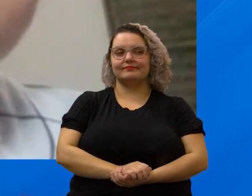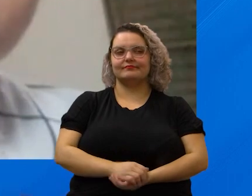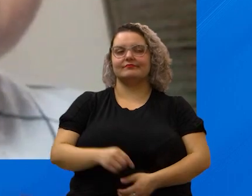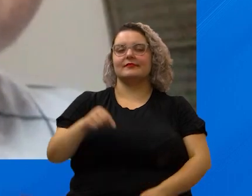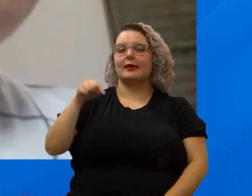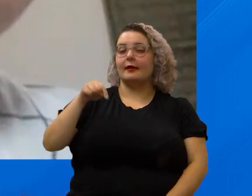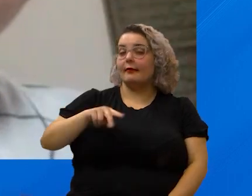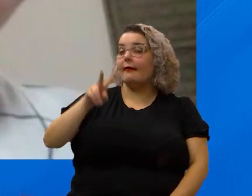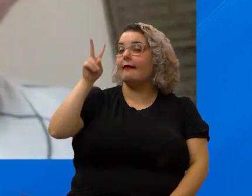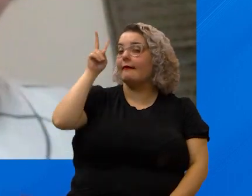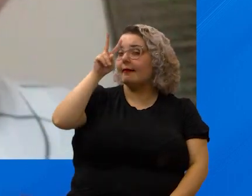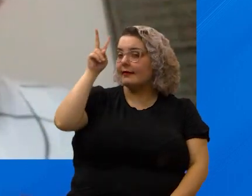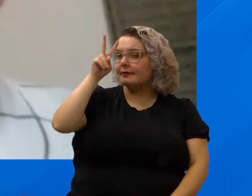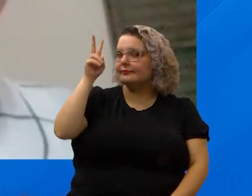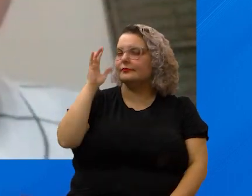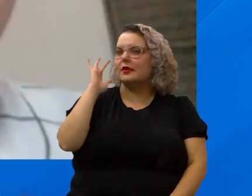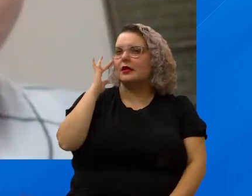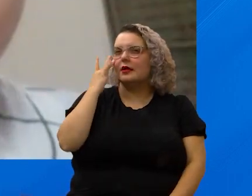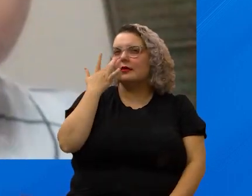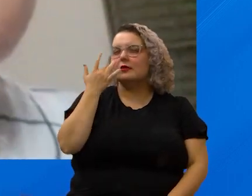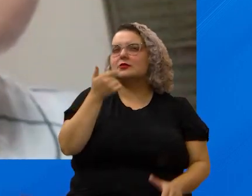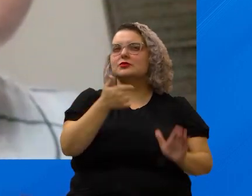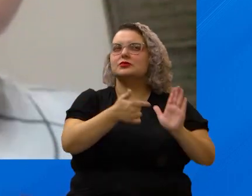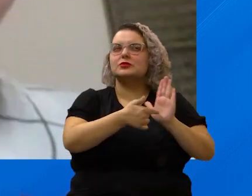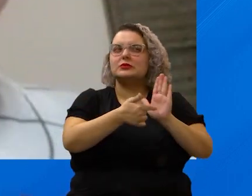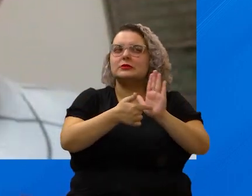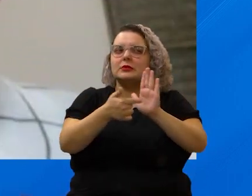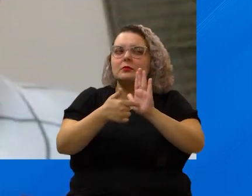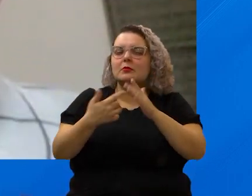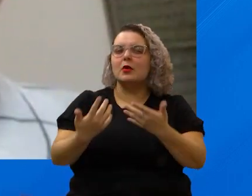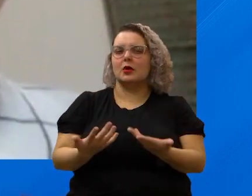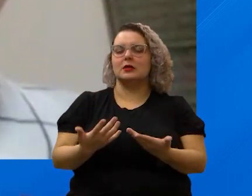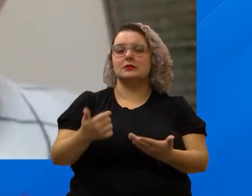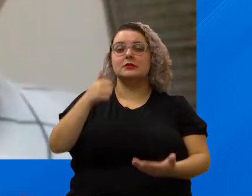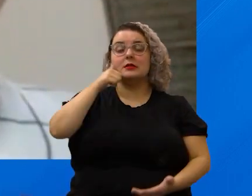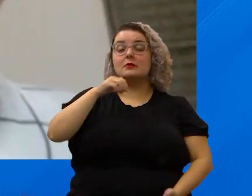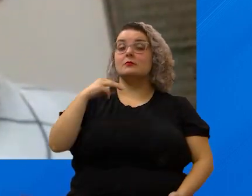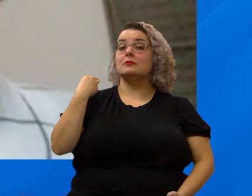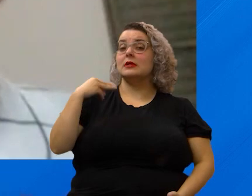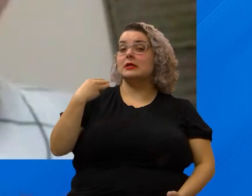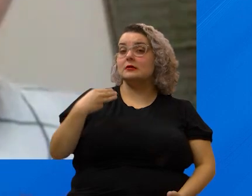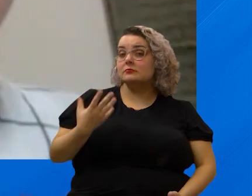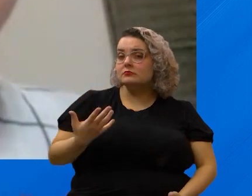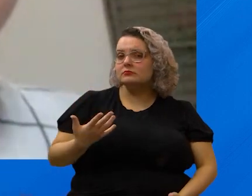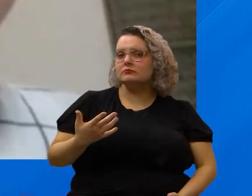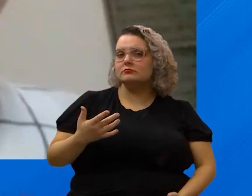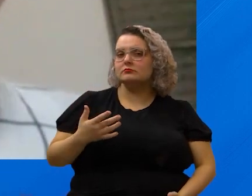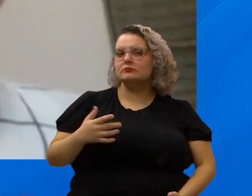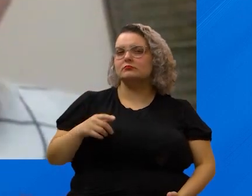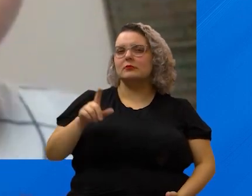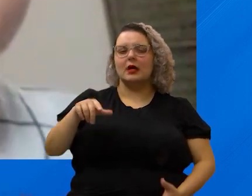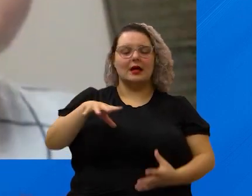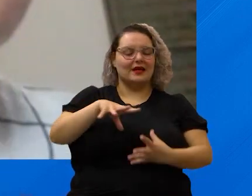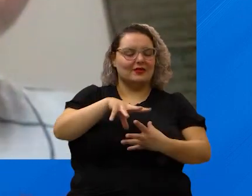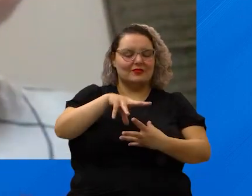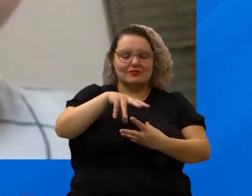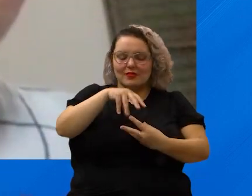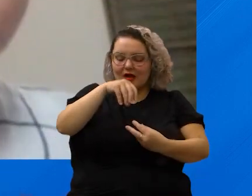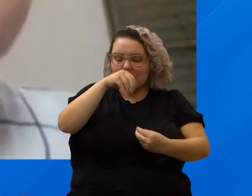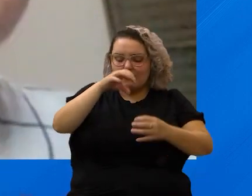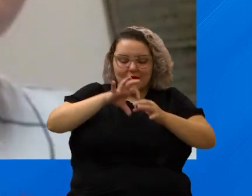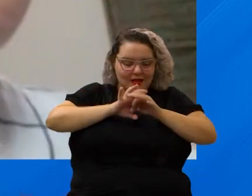Essa história, eu acho que ela mostra que a Mariana era um espírito